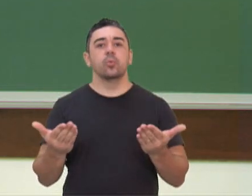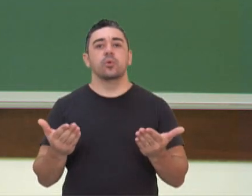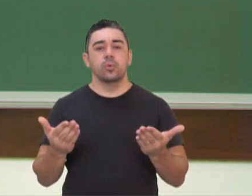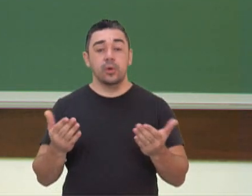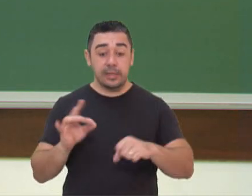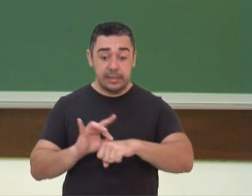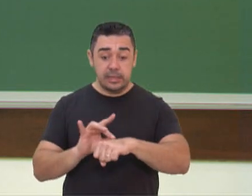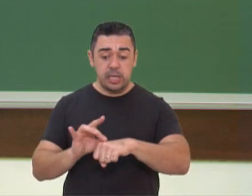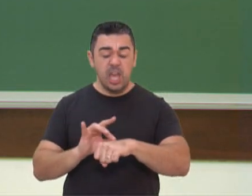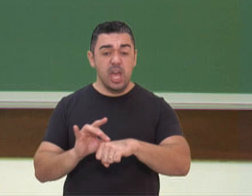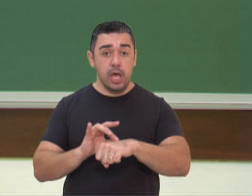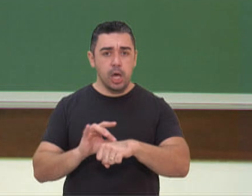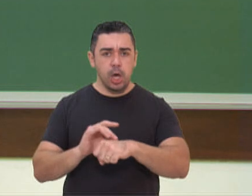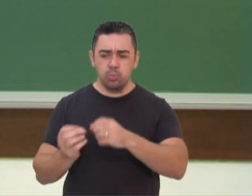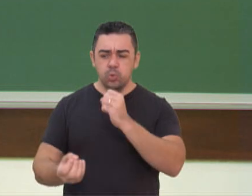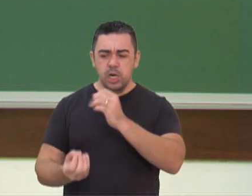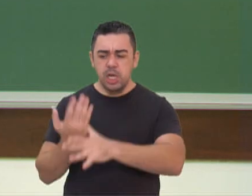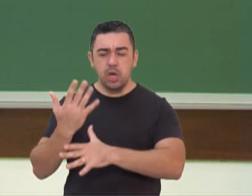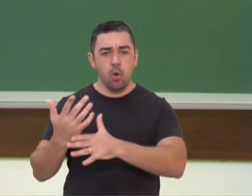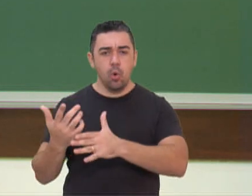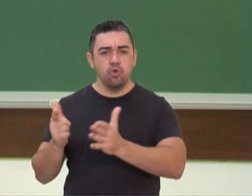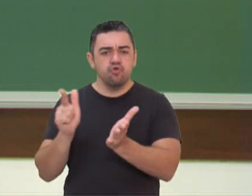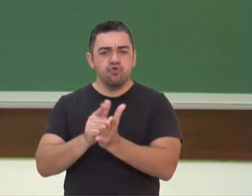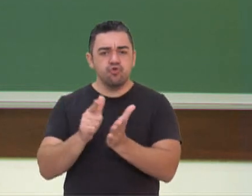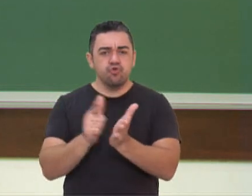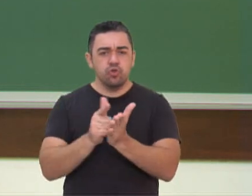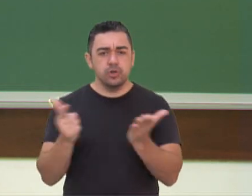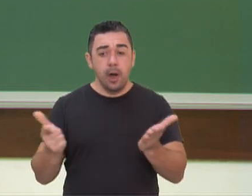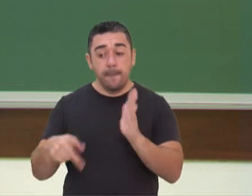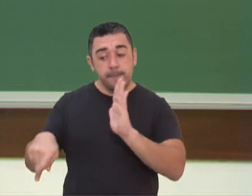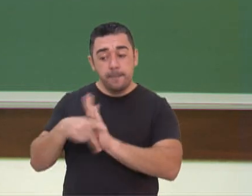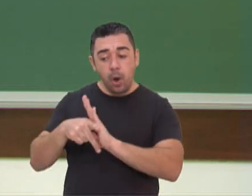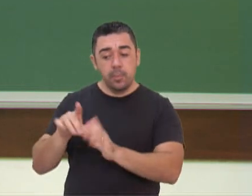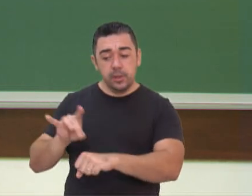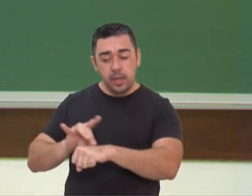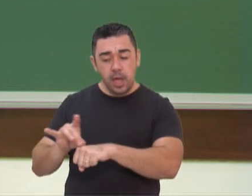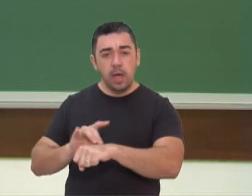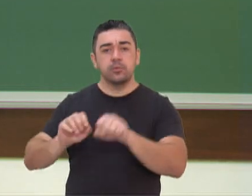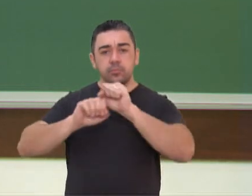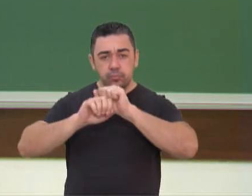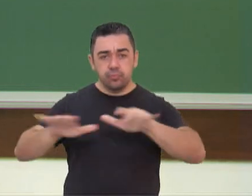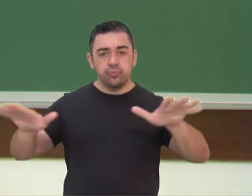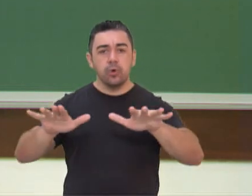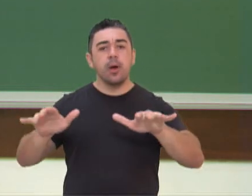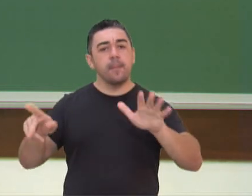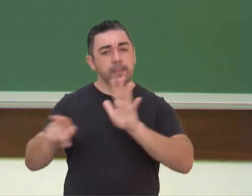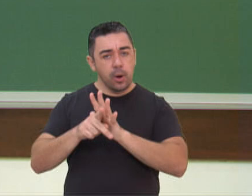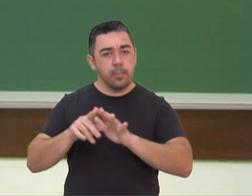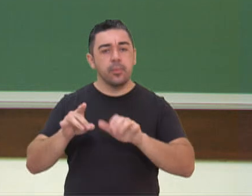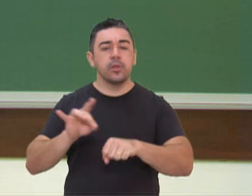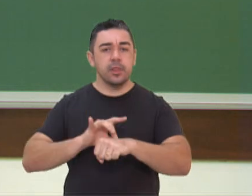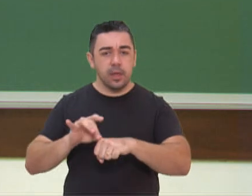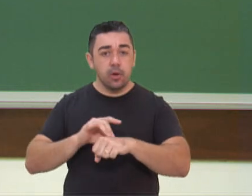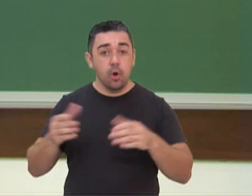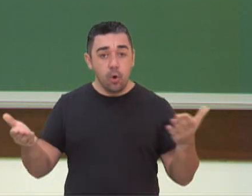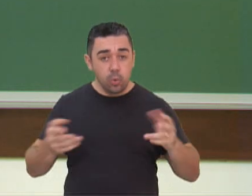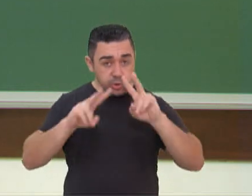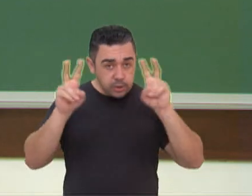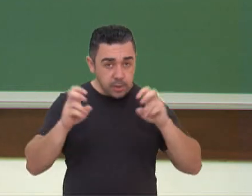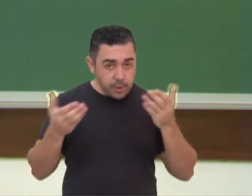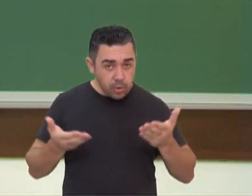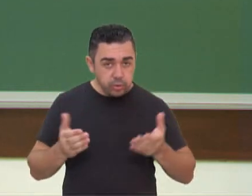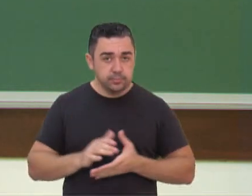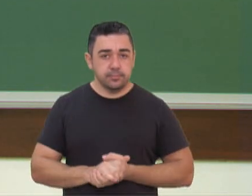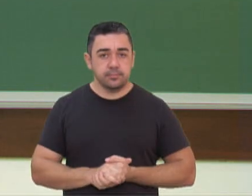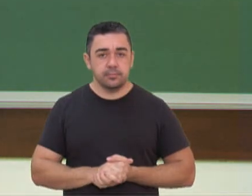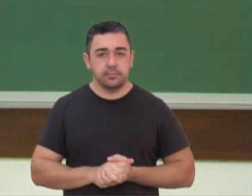jornais próprios, feitos por negros, falando para negros. Esse é o tema da nossa aula de hoje. Vamos